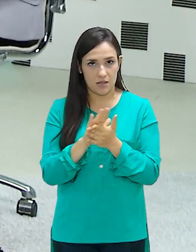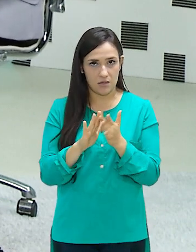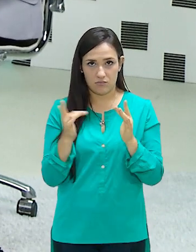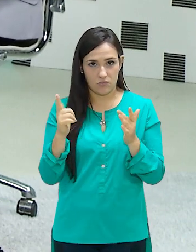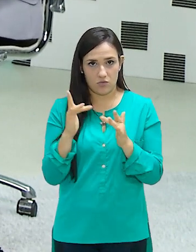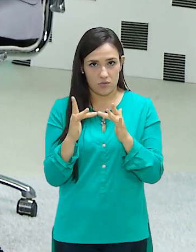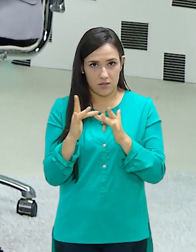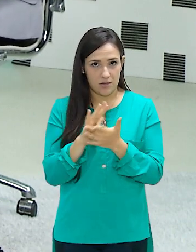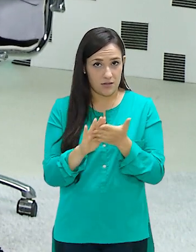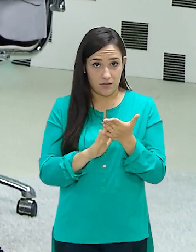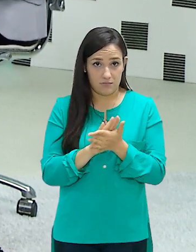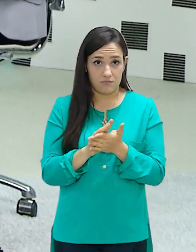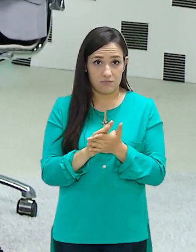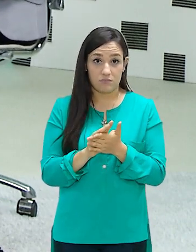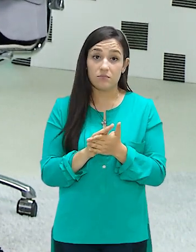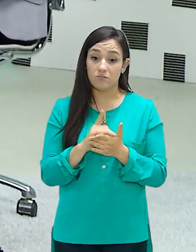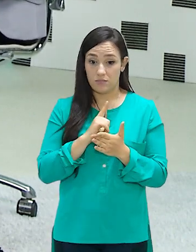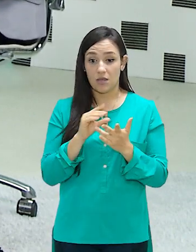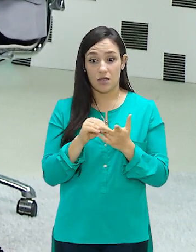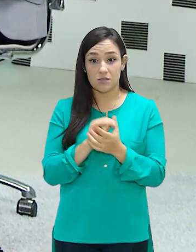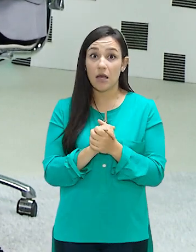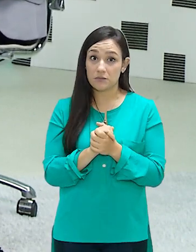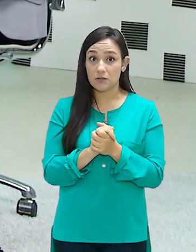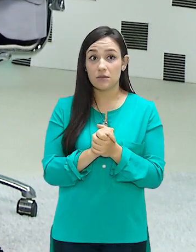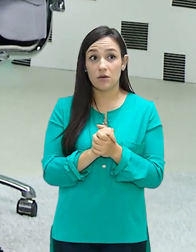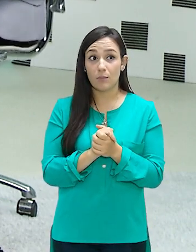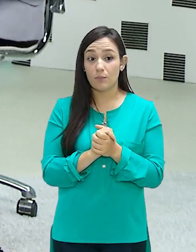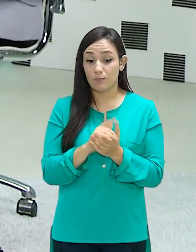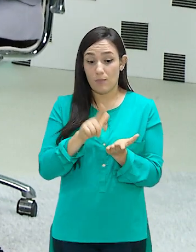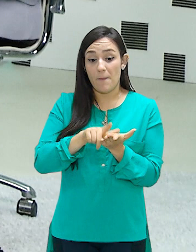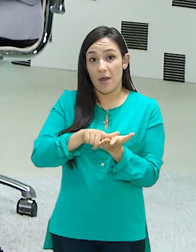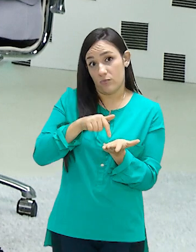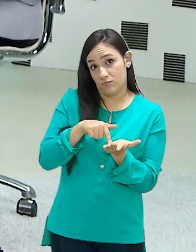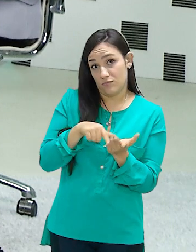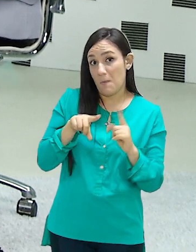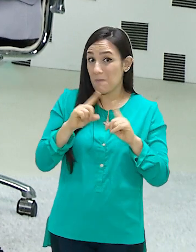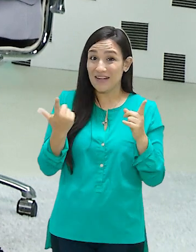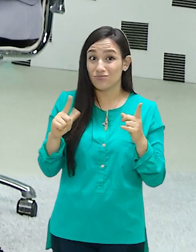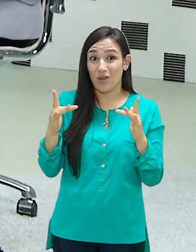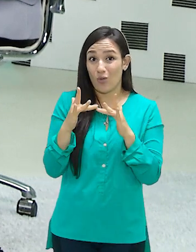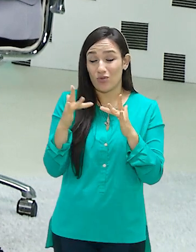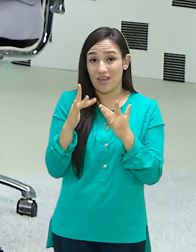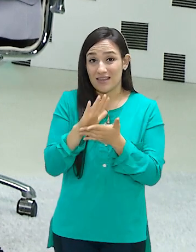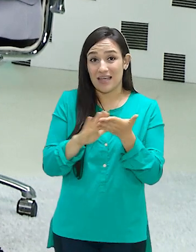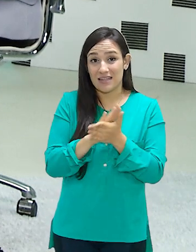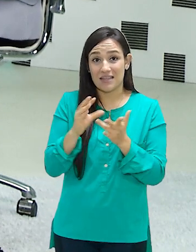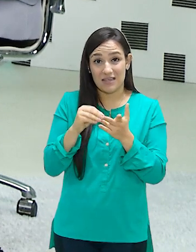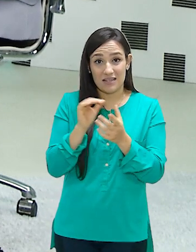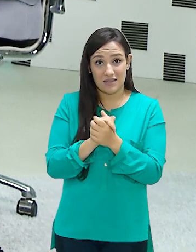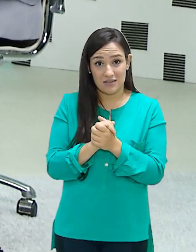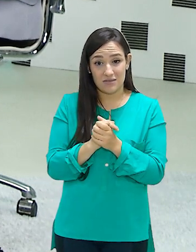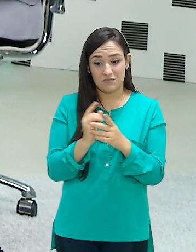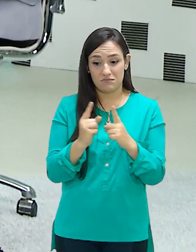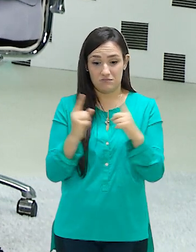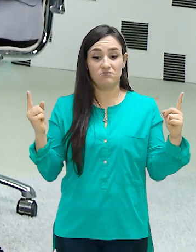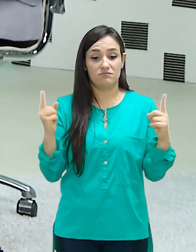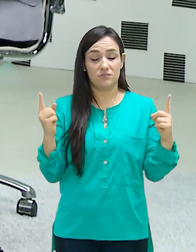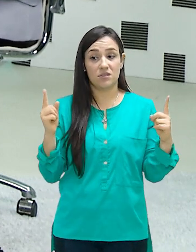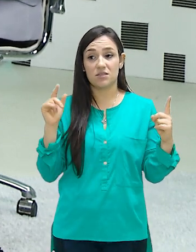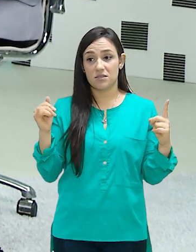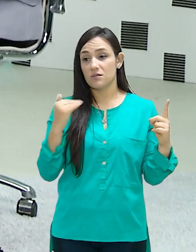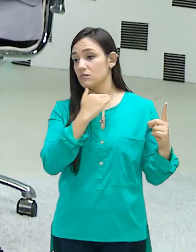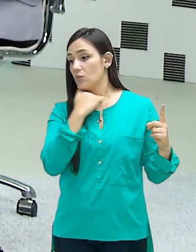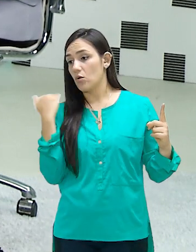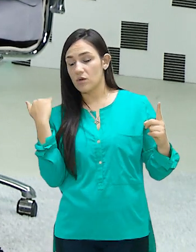aquele vínculo ainda jurídico. Porque eles são casados. E se vem um deles, vem a falecer